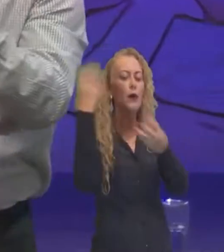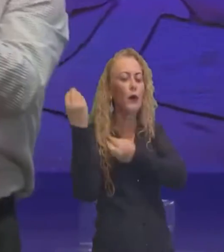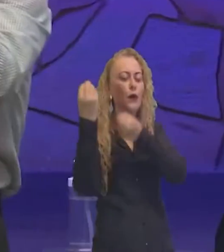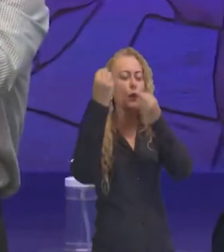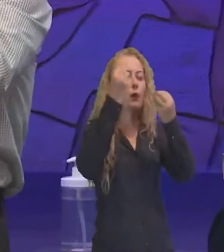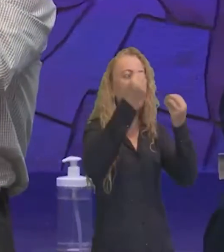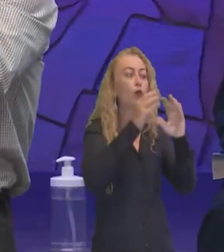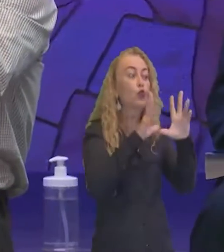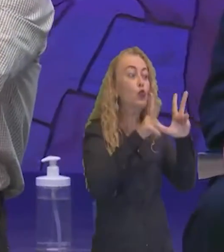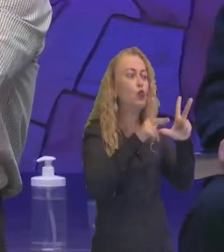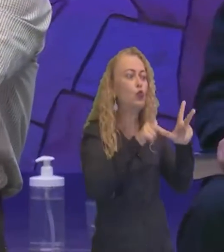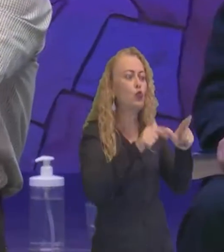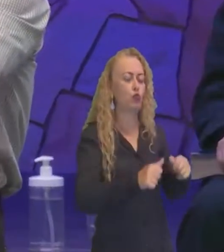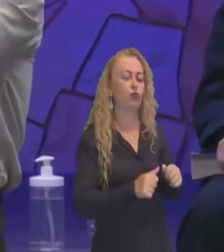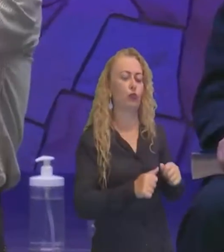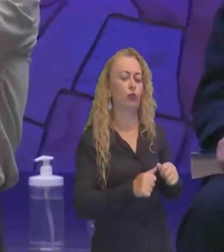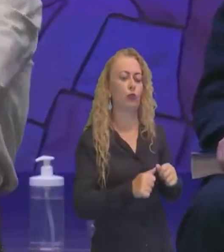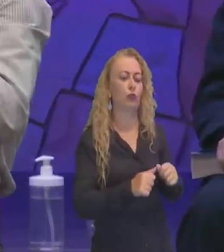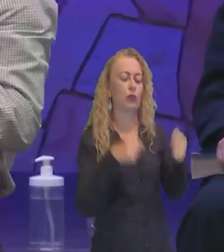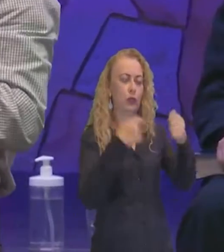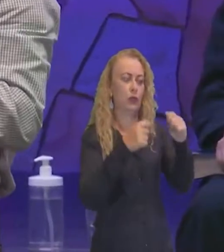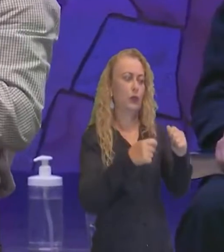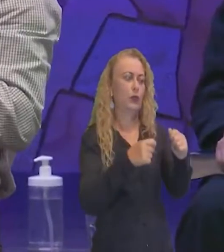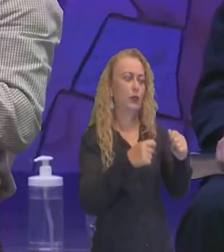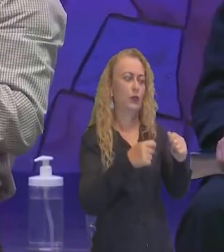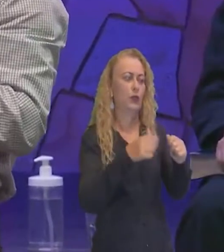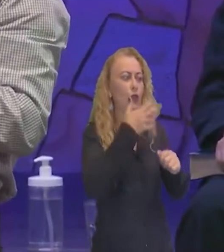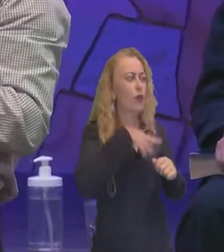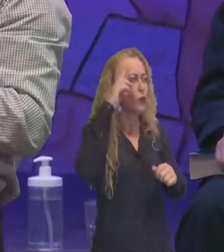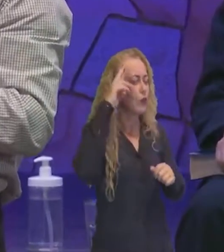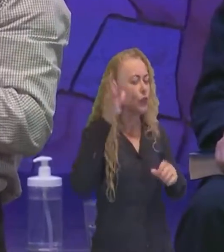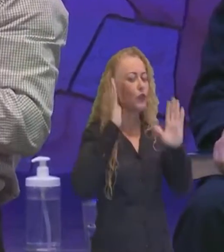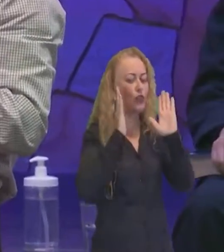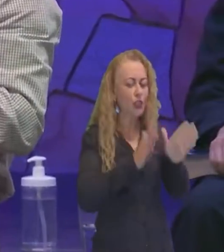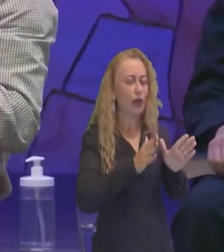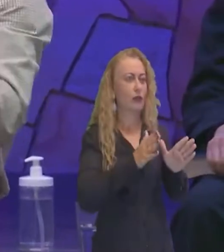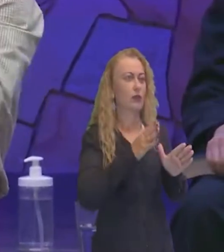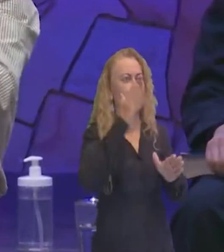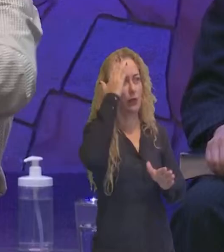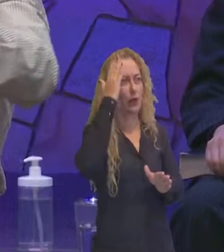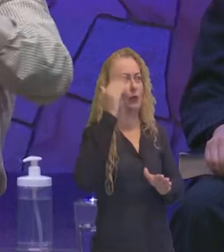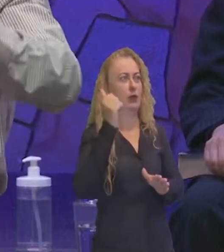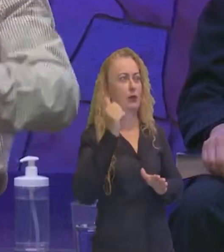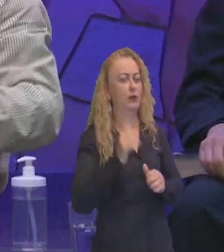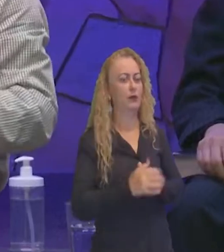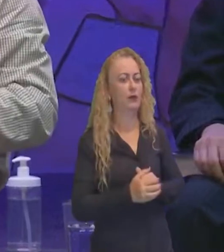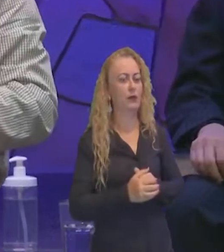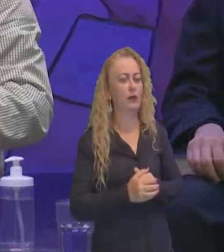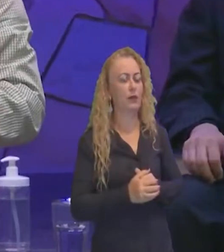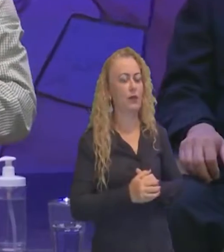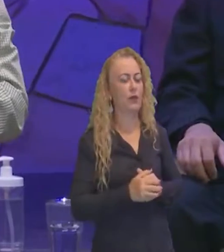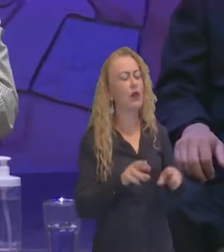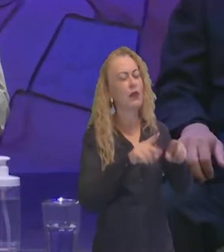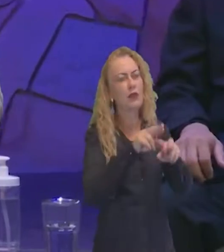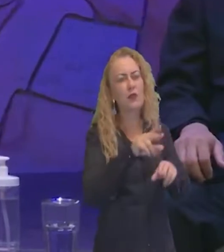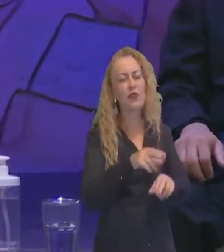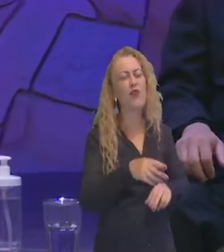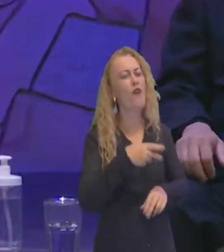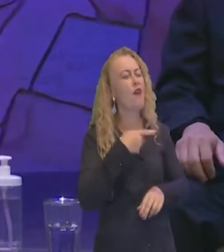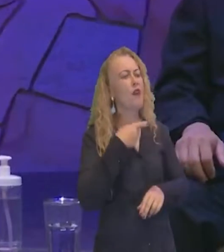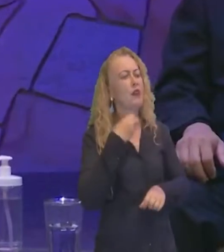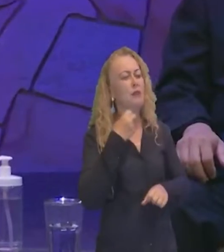nenhuma necessidade que o Senhor não possa suprir. Irmãos, eu poderia ficar aqui falando a noite